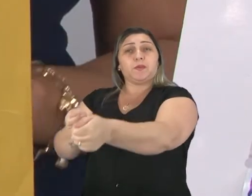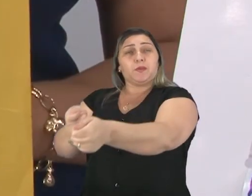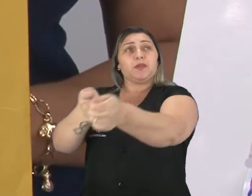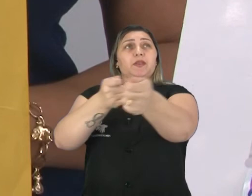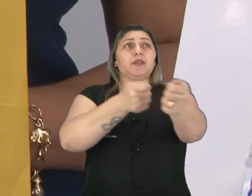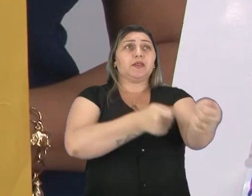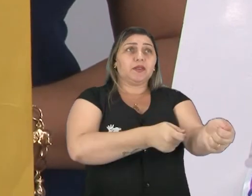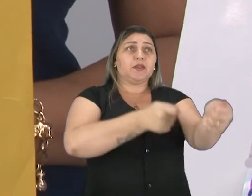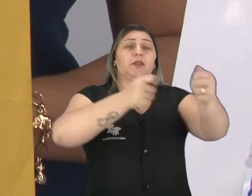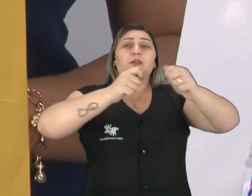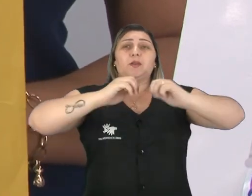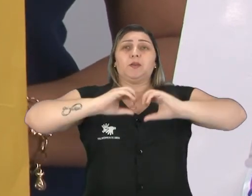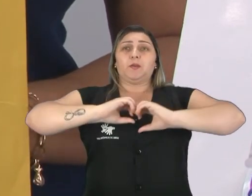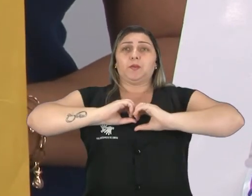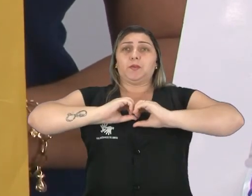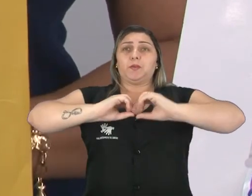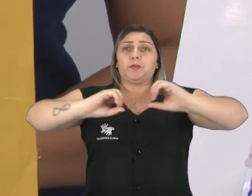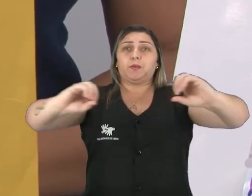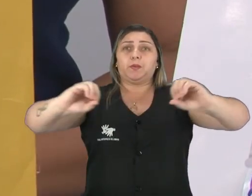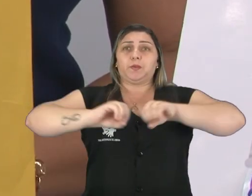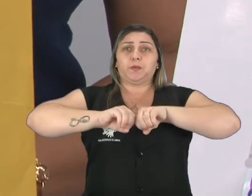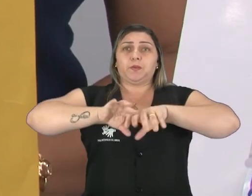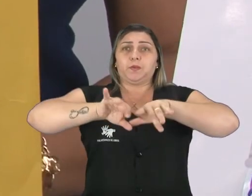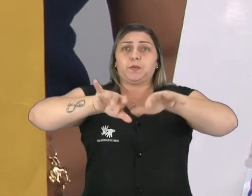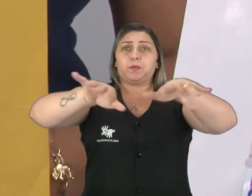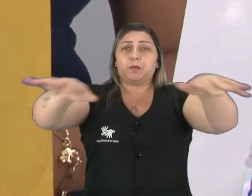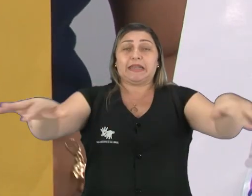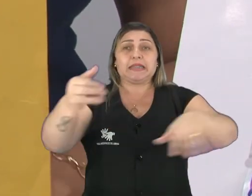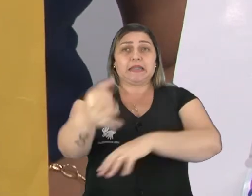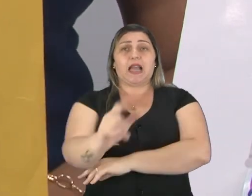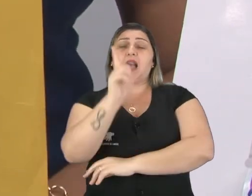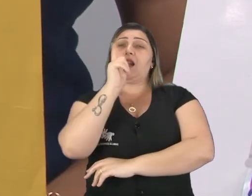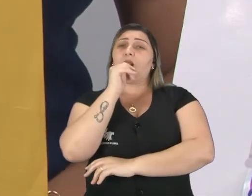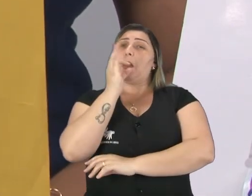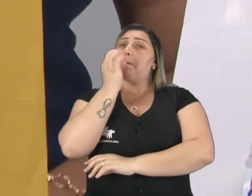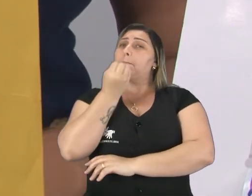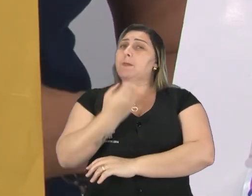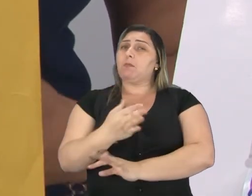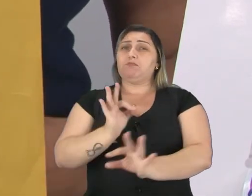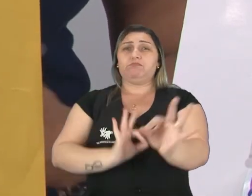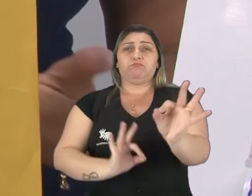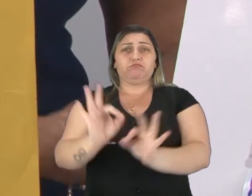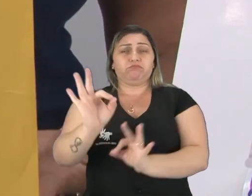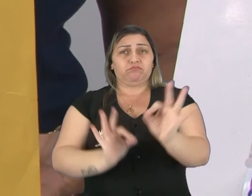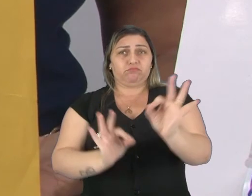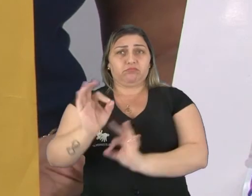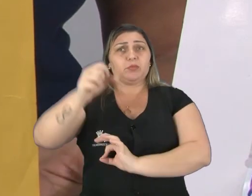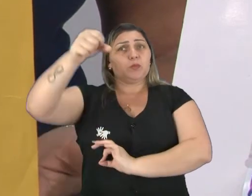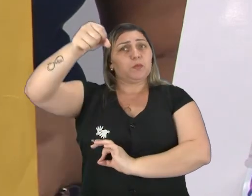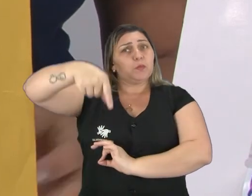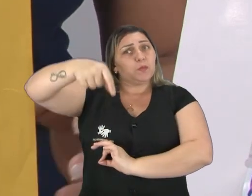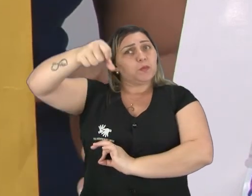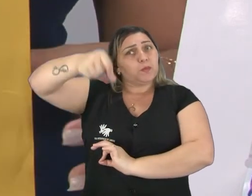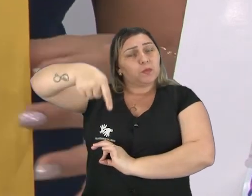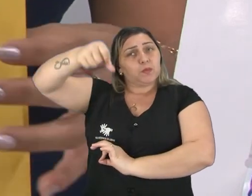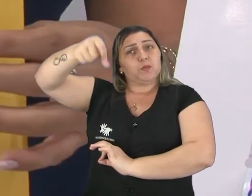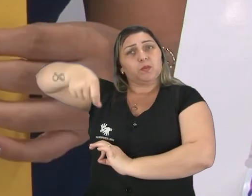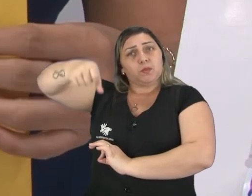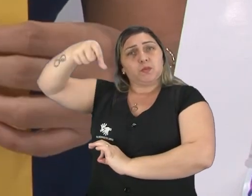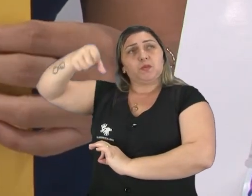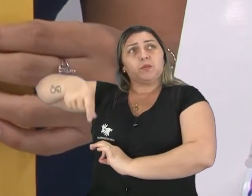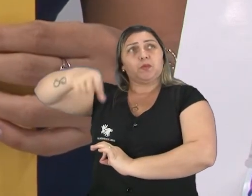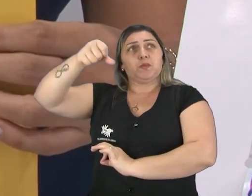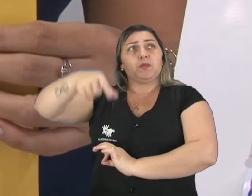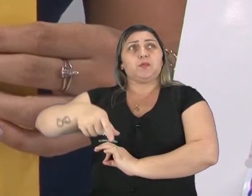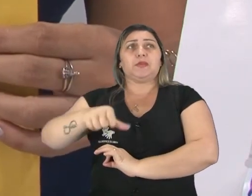levada por esses tubos e se essa água não for bem planejada por gotejamento, né? Essa